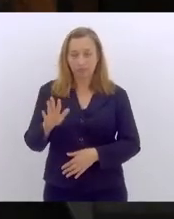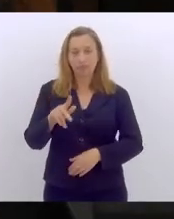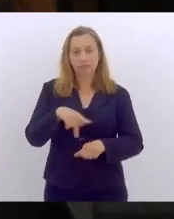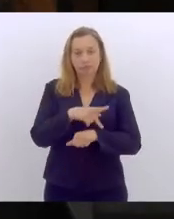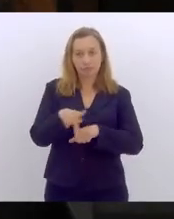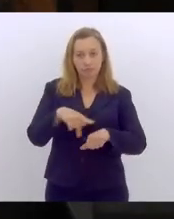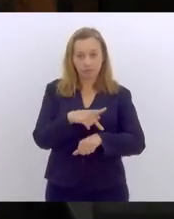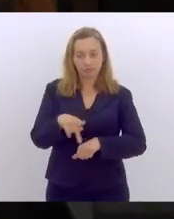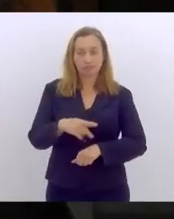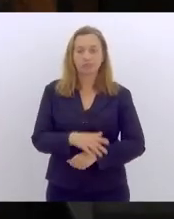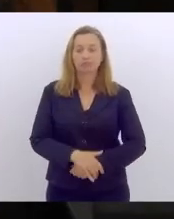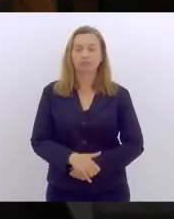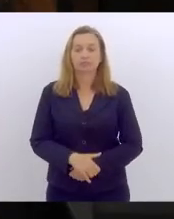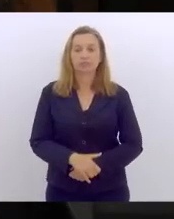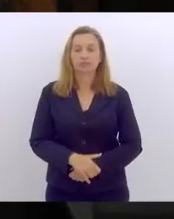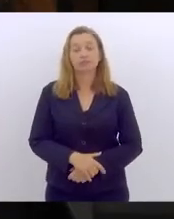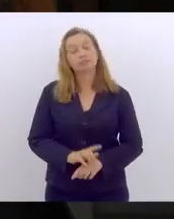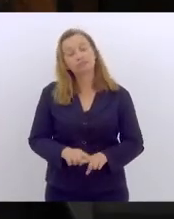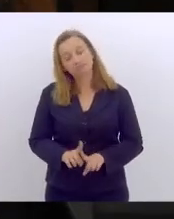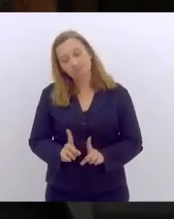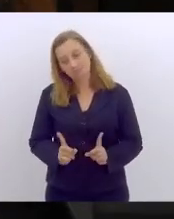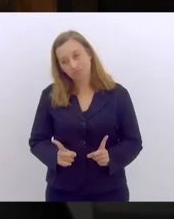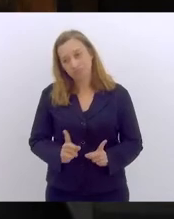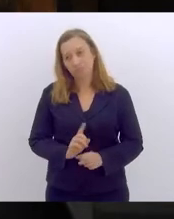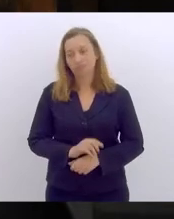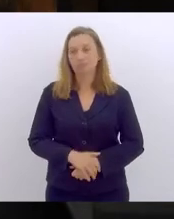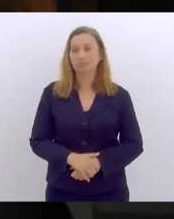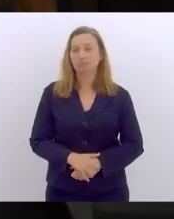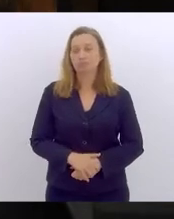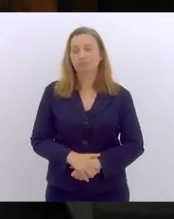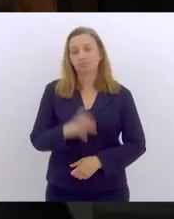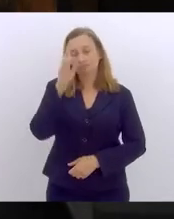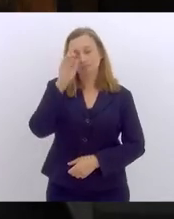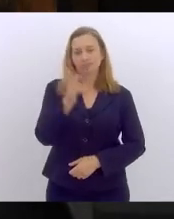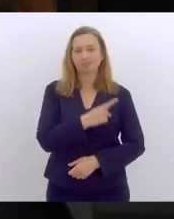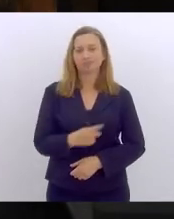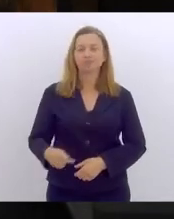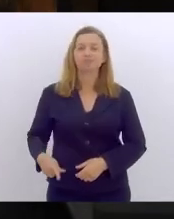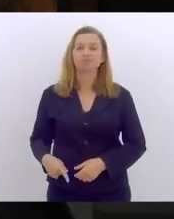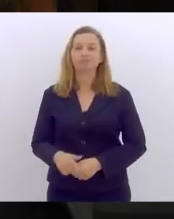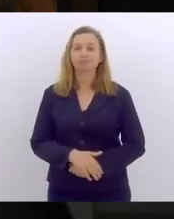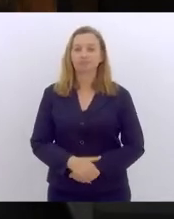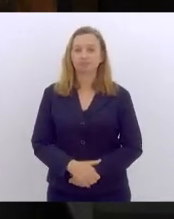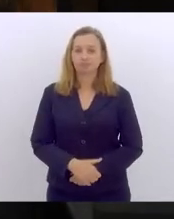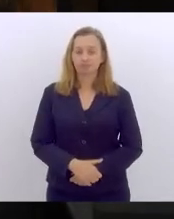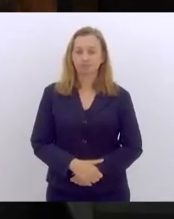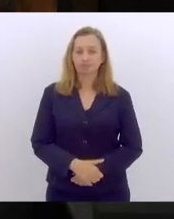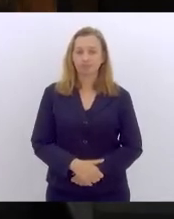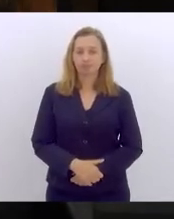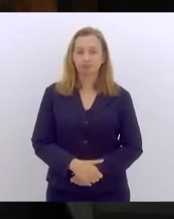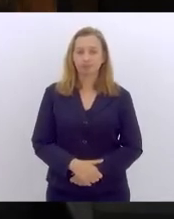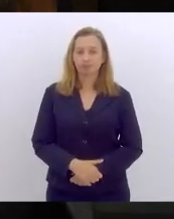país. Mas, senhor presidente, é